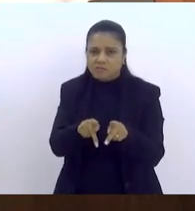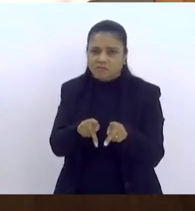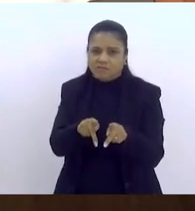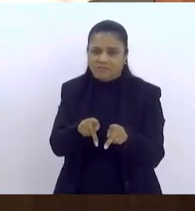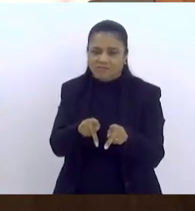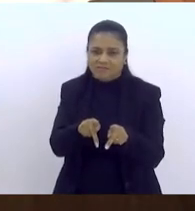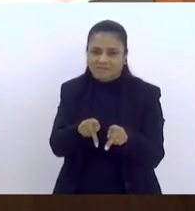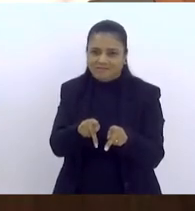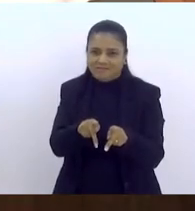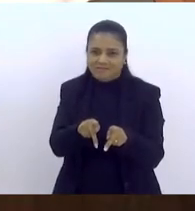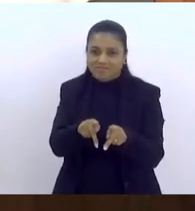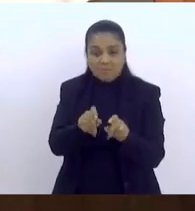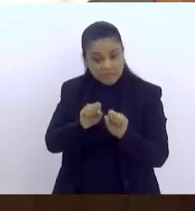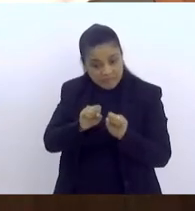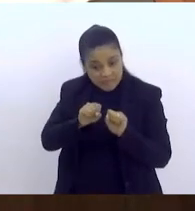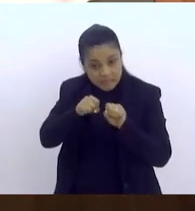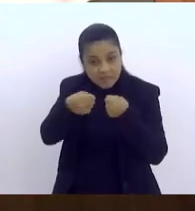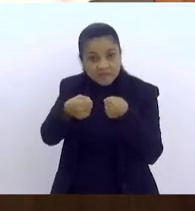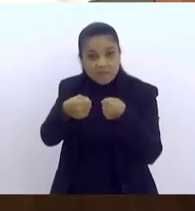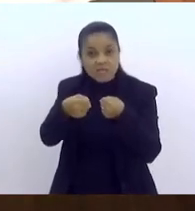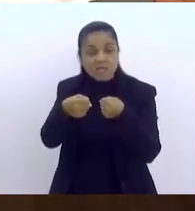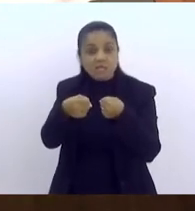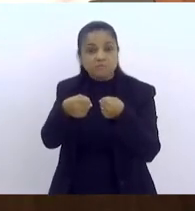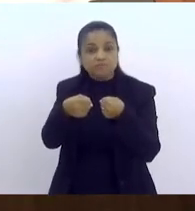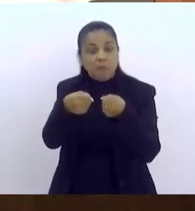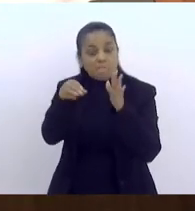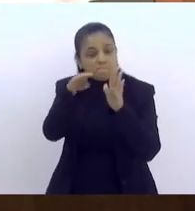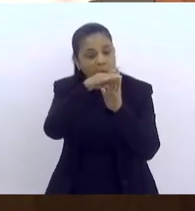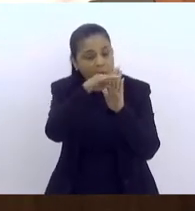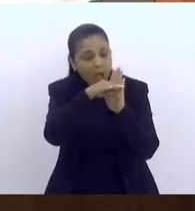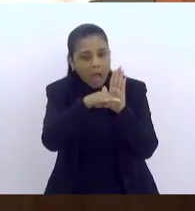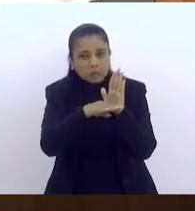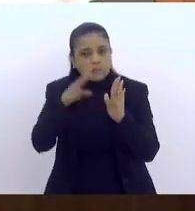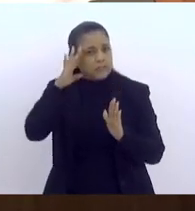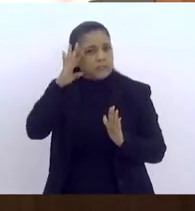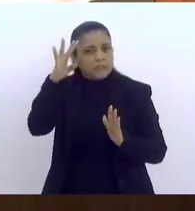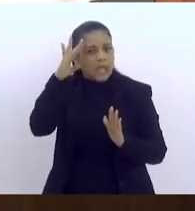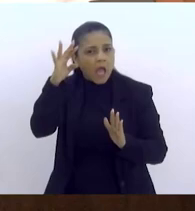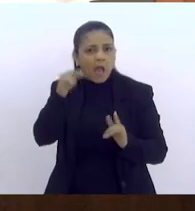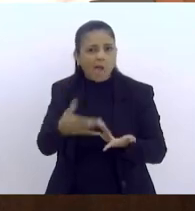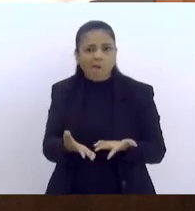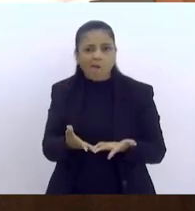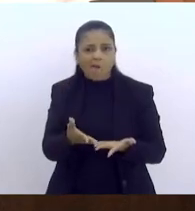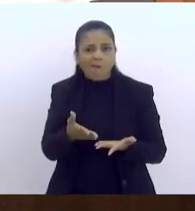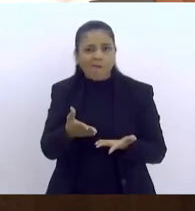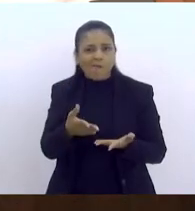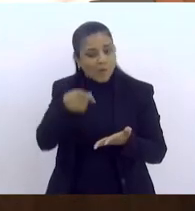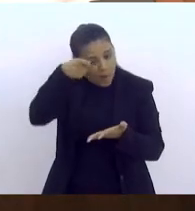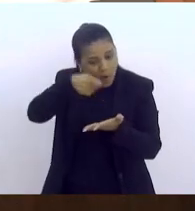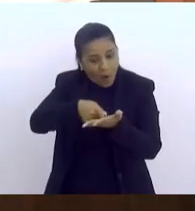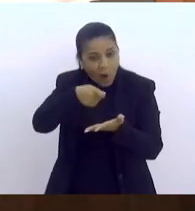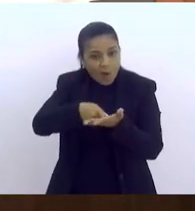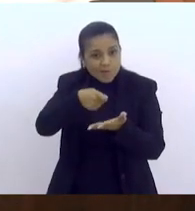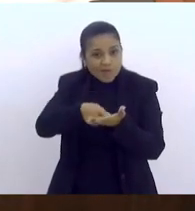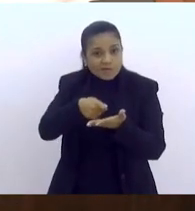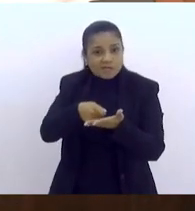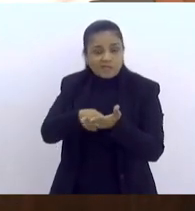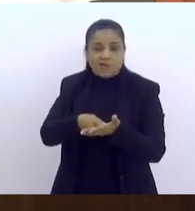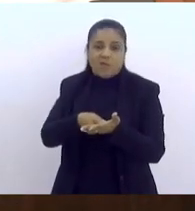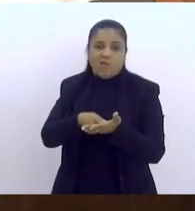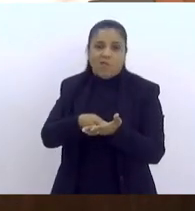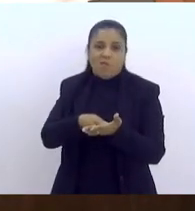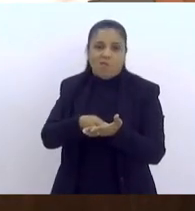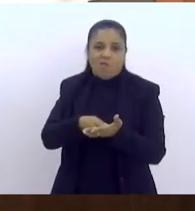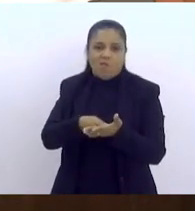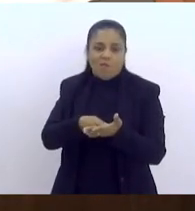porque nós defendemos aquelas bandeiras, aquelas pautas, aqueles ideais e, portanto, a gente tem uma obrigação moral